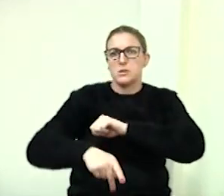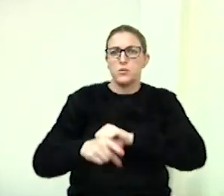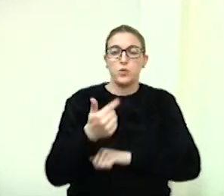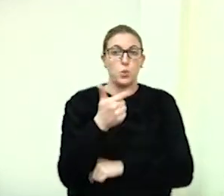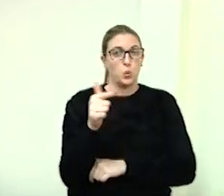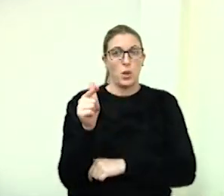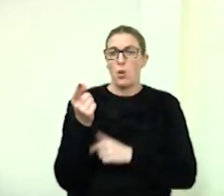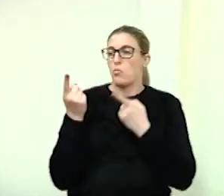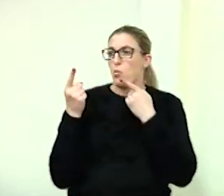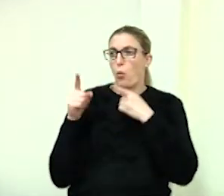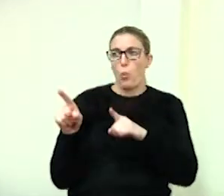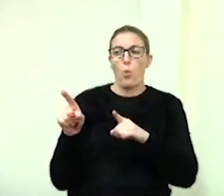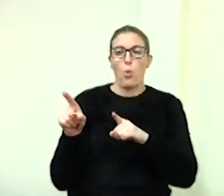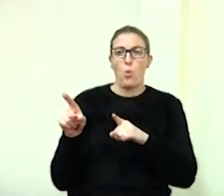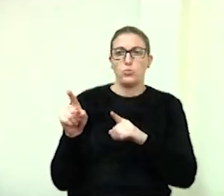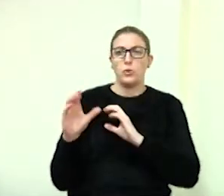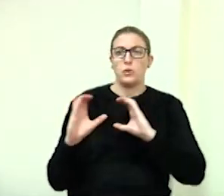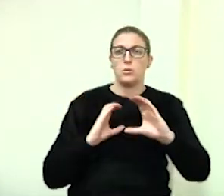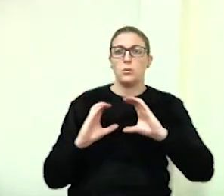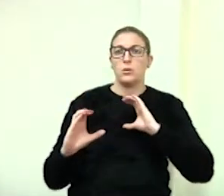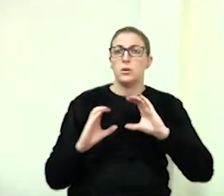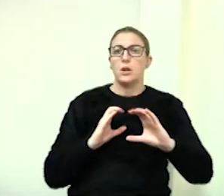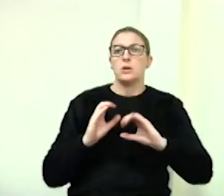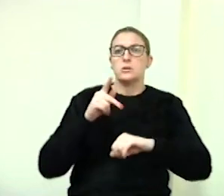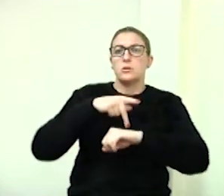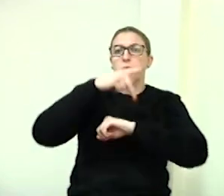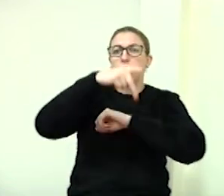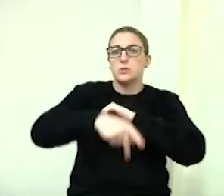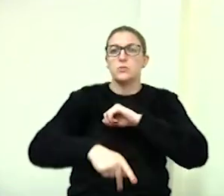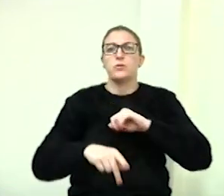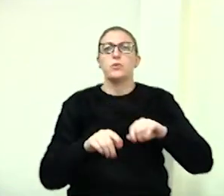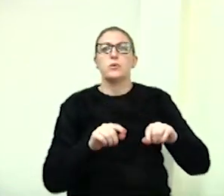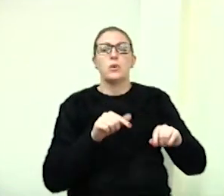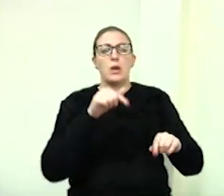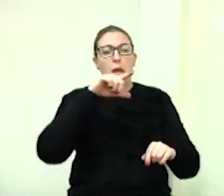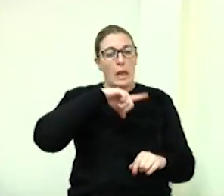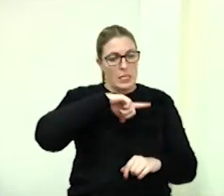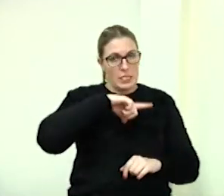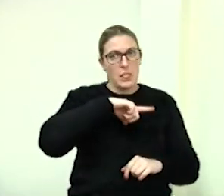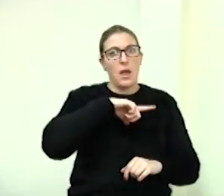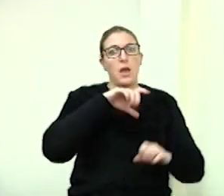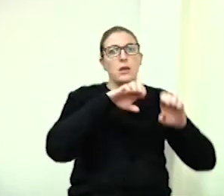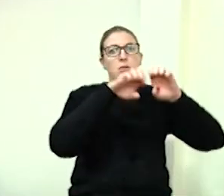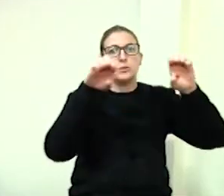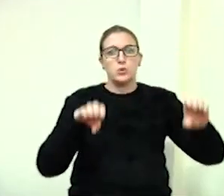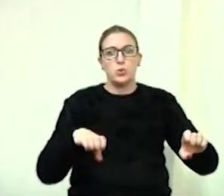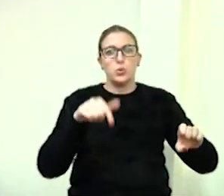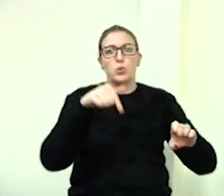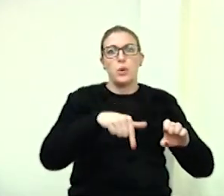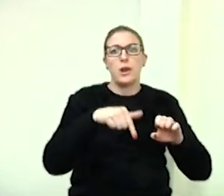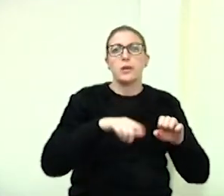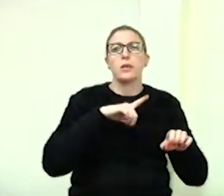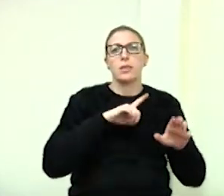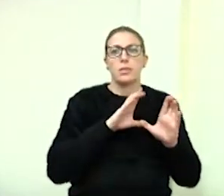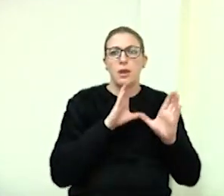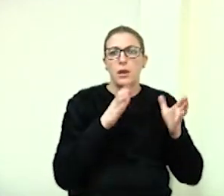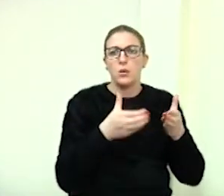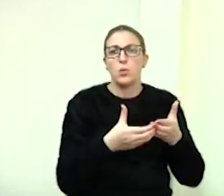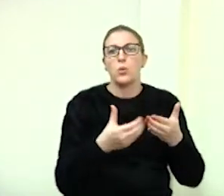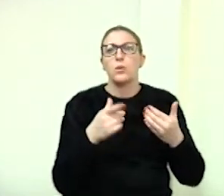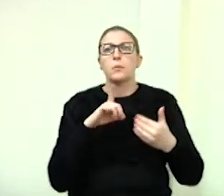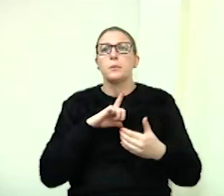coordenadoria de Passo Fundo. A estrutura está aqui, temos uma estrutura montada, temos equipe, temos convênio com os